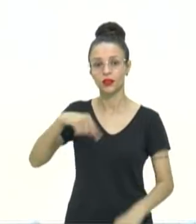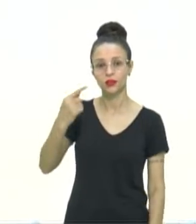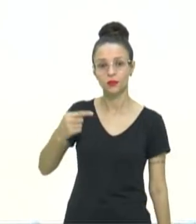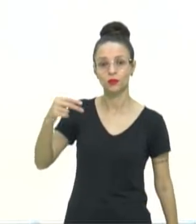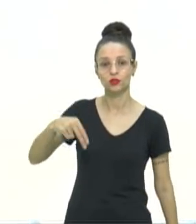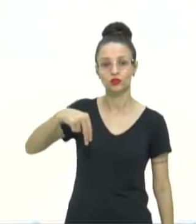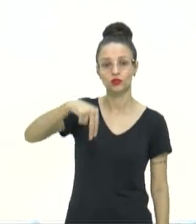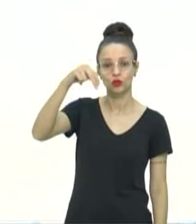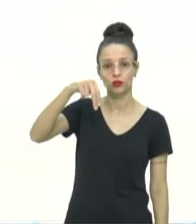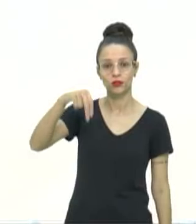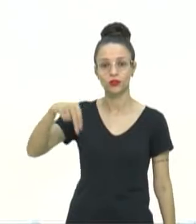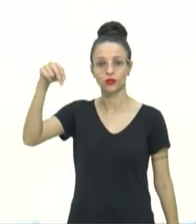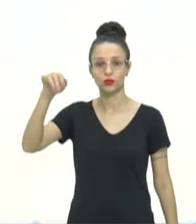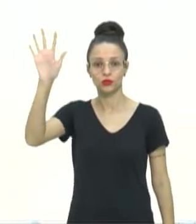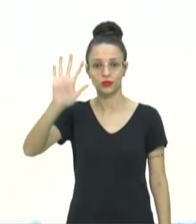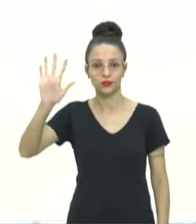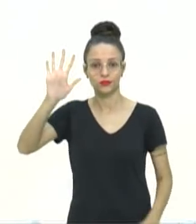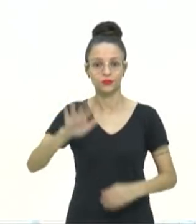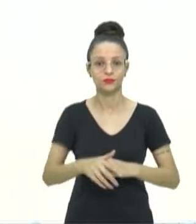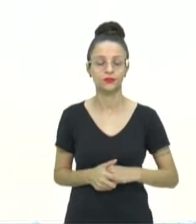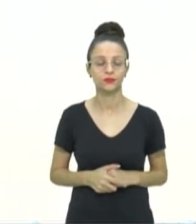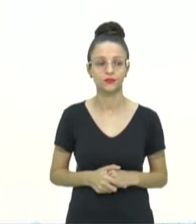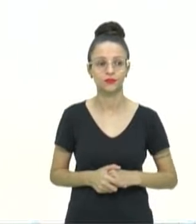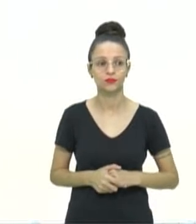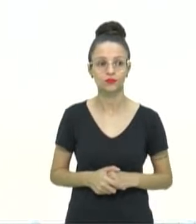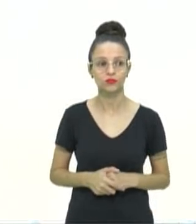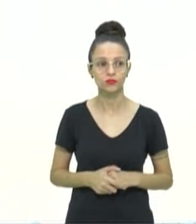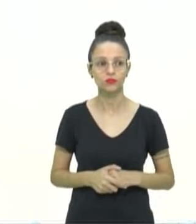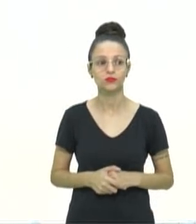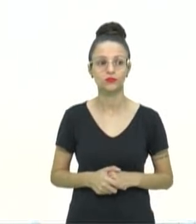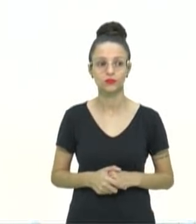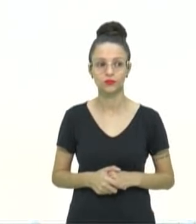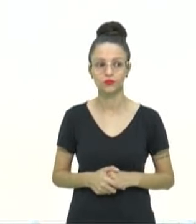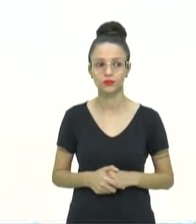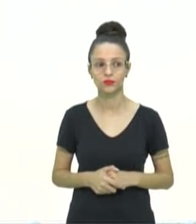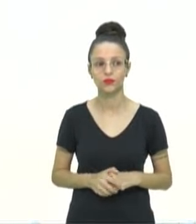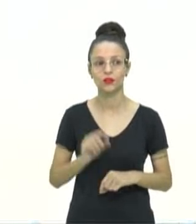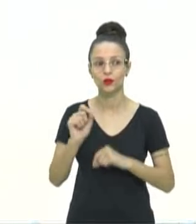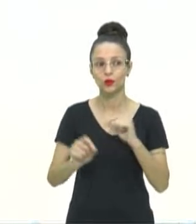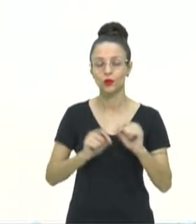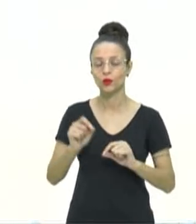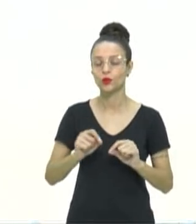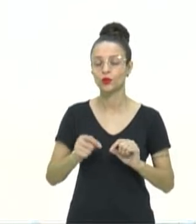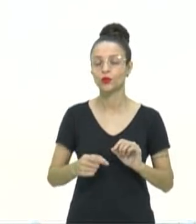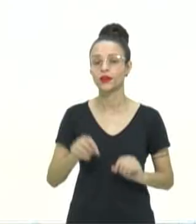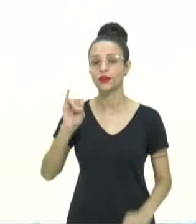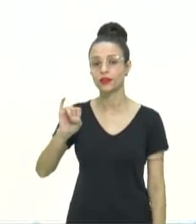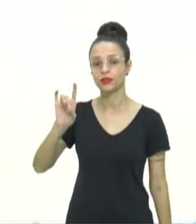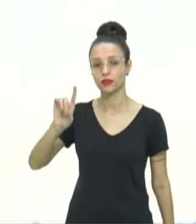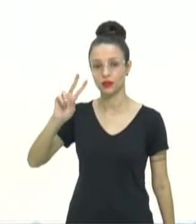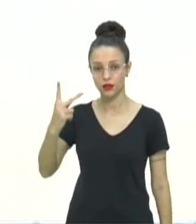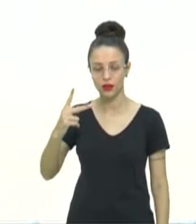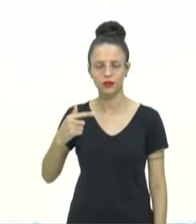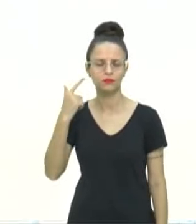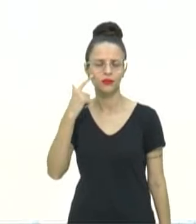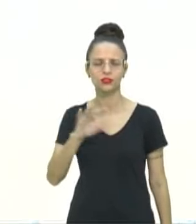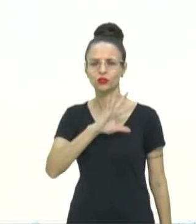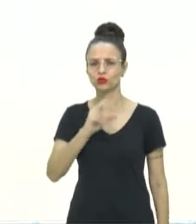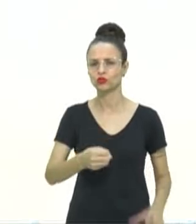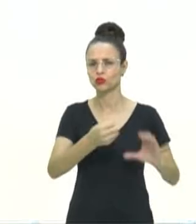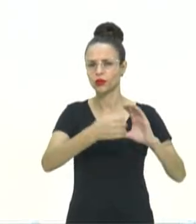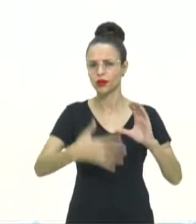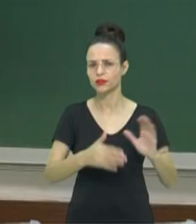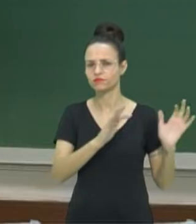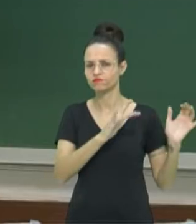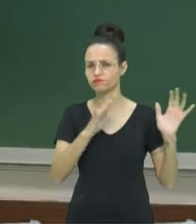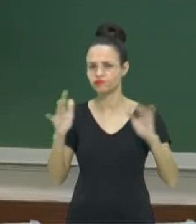e nordeste. E aí, o que que nós vamos ter ali de índice de desenvolvimento humano? Se eu penso em todas essas características que